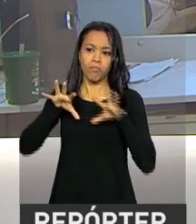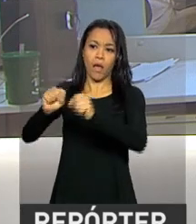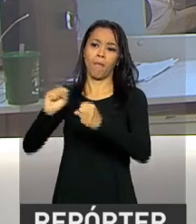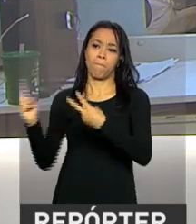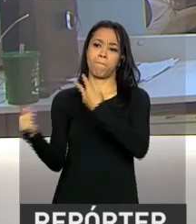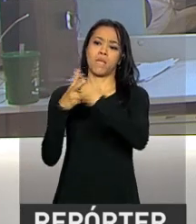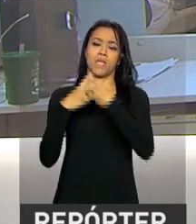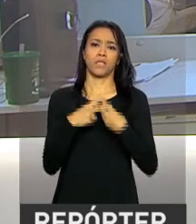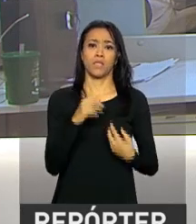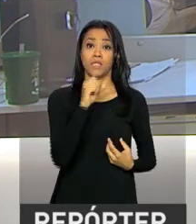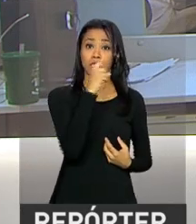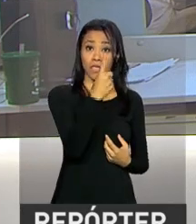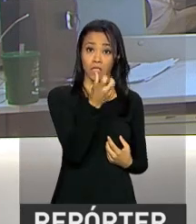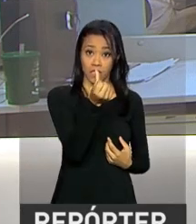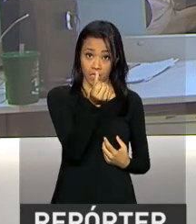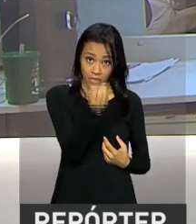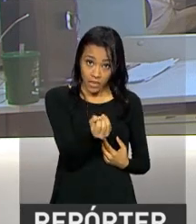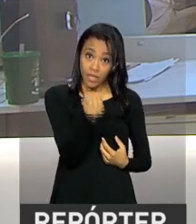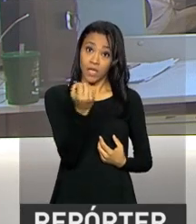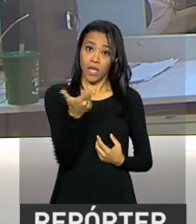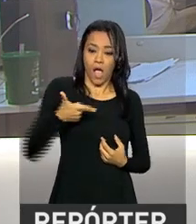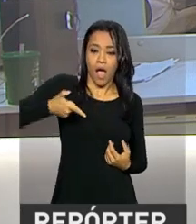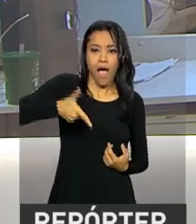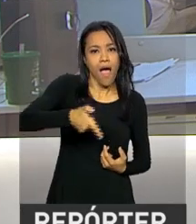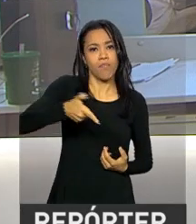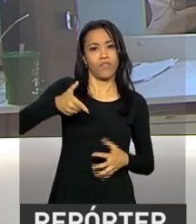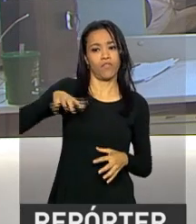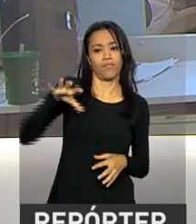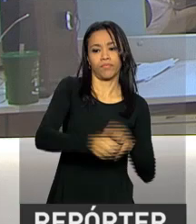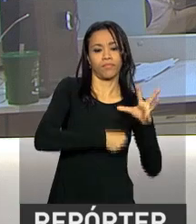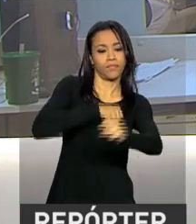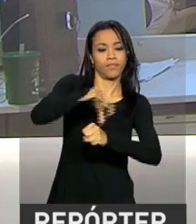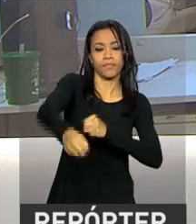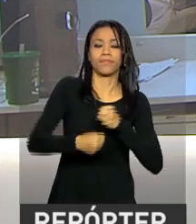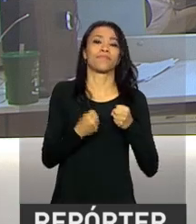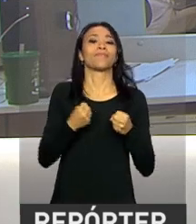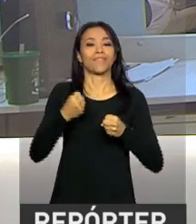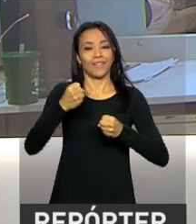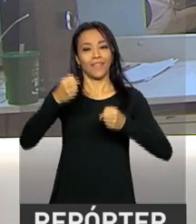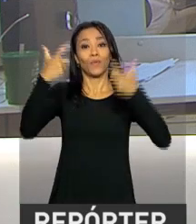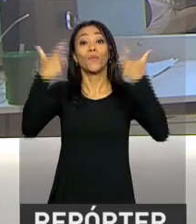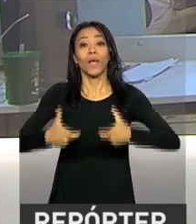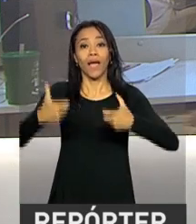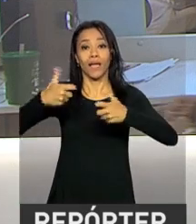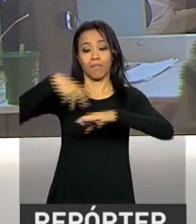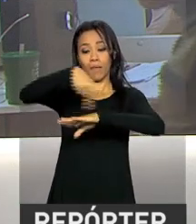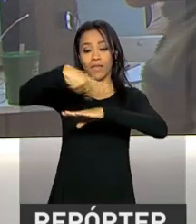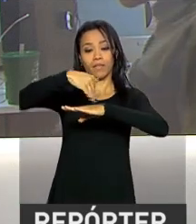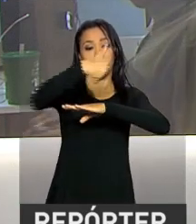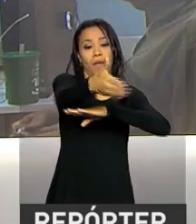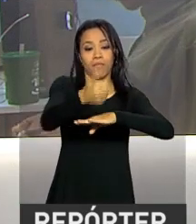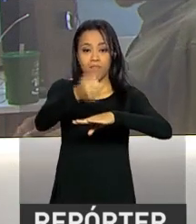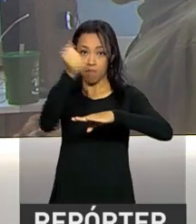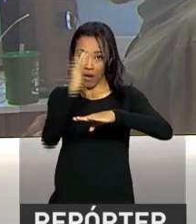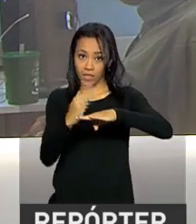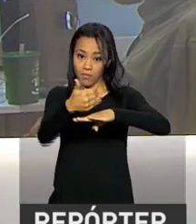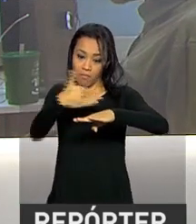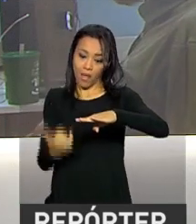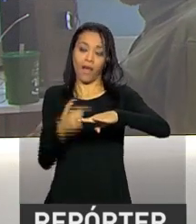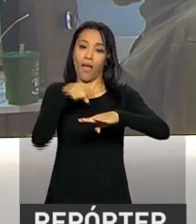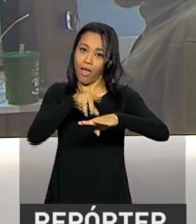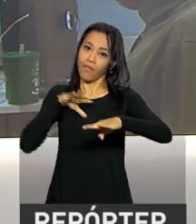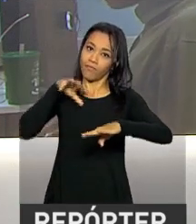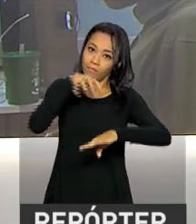e 160 armas apreendidas nas regiões de fronteira do Brasil. Estes são alguns resultados da